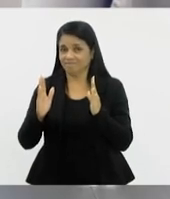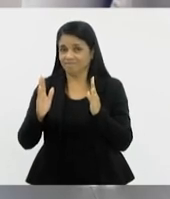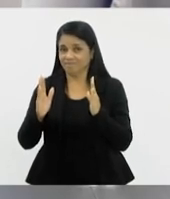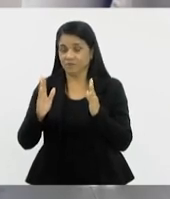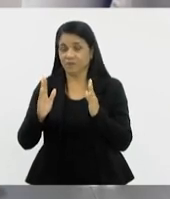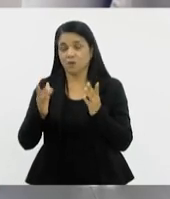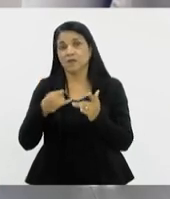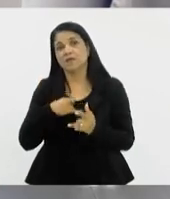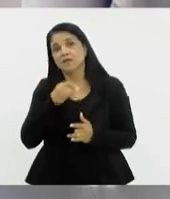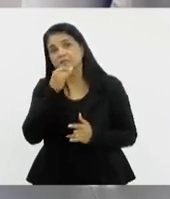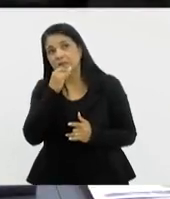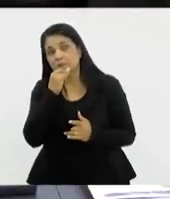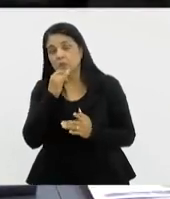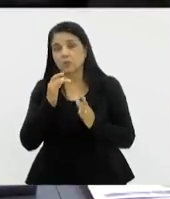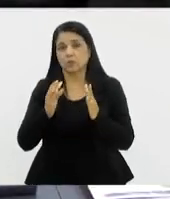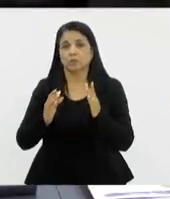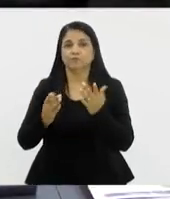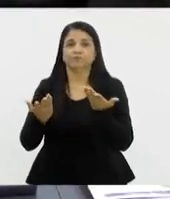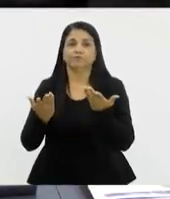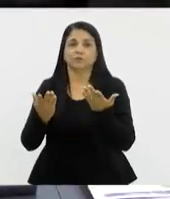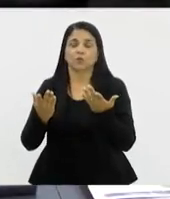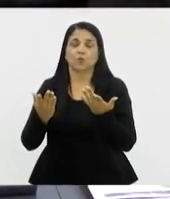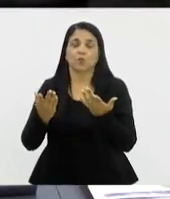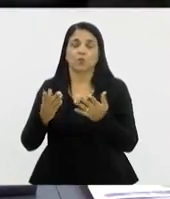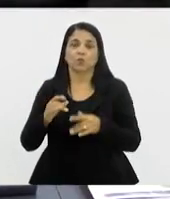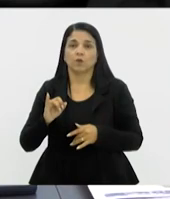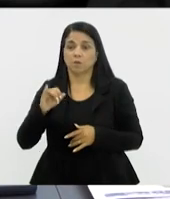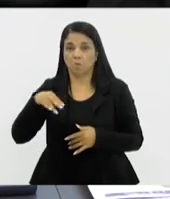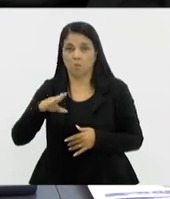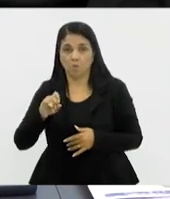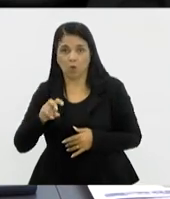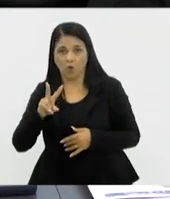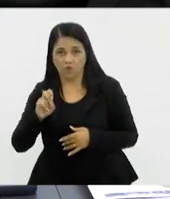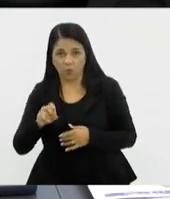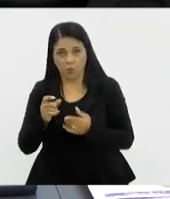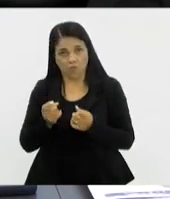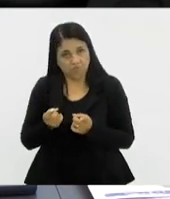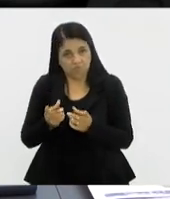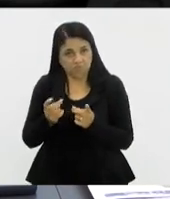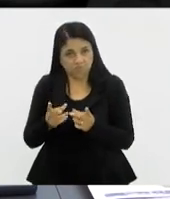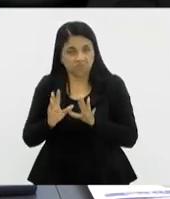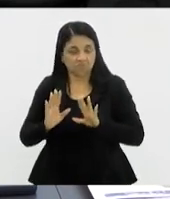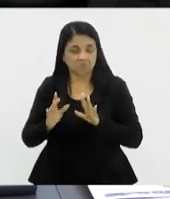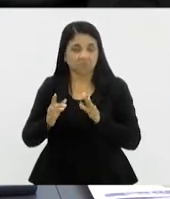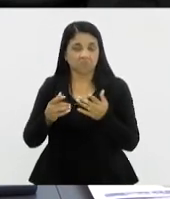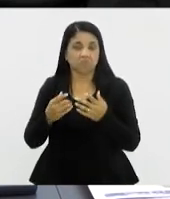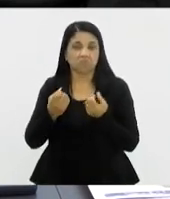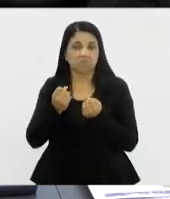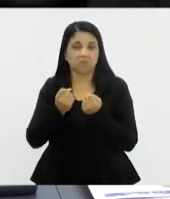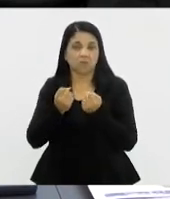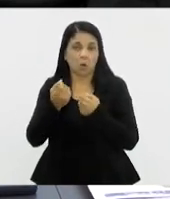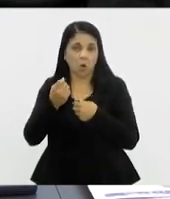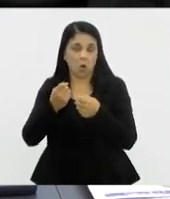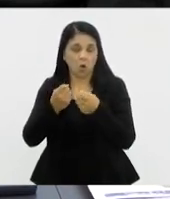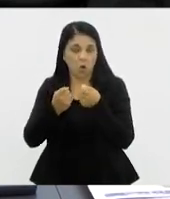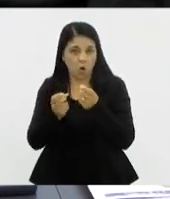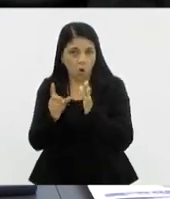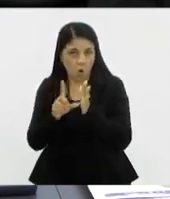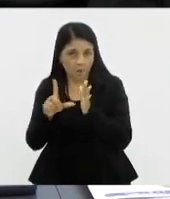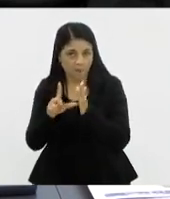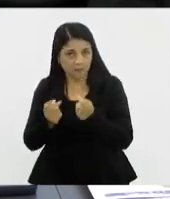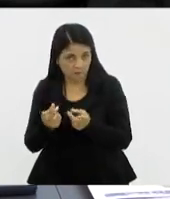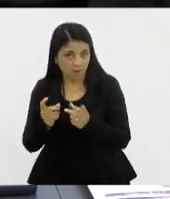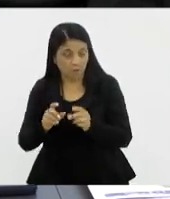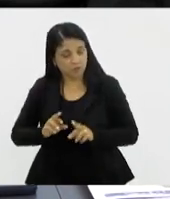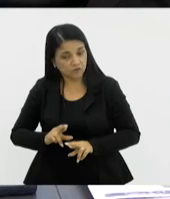imóvel comercial ele é temporário, mas aí não tem o impeditivo, até positivo, para os órgãos de segurança, etc.